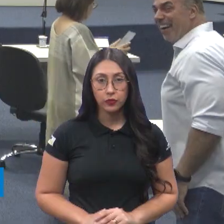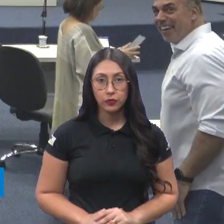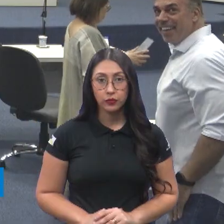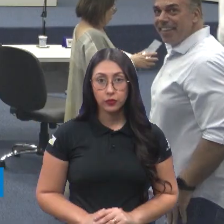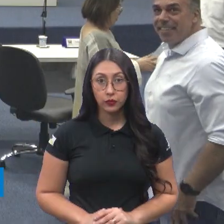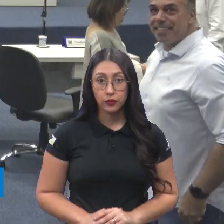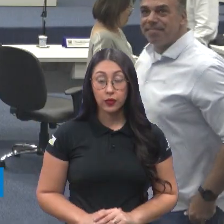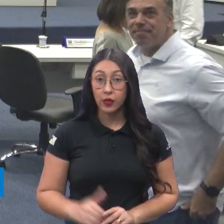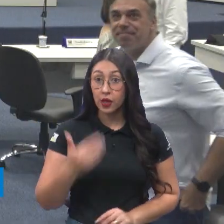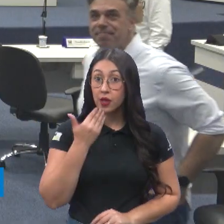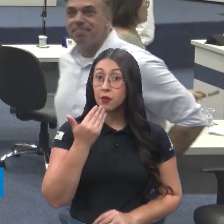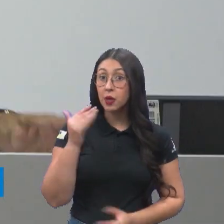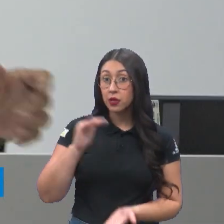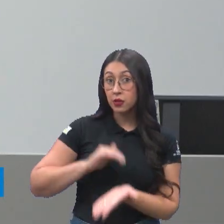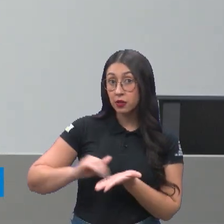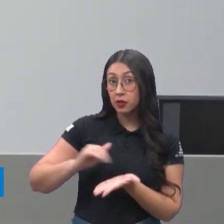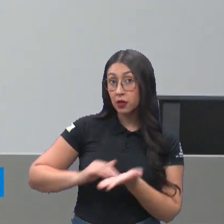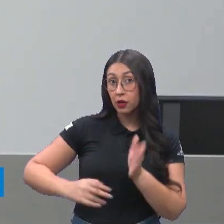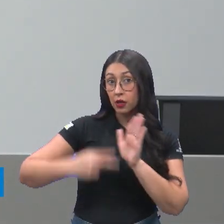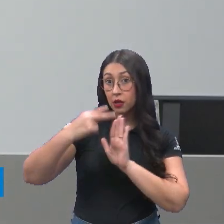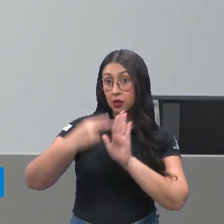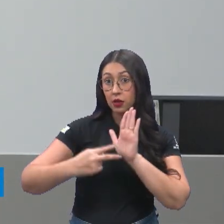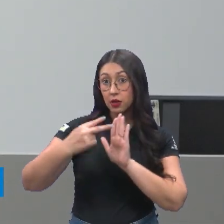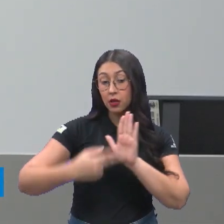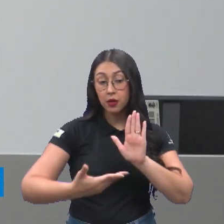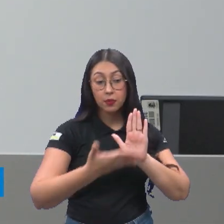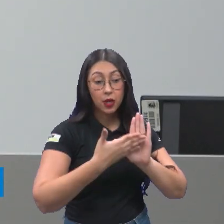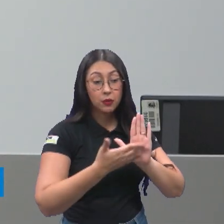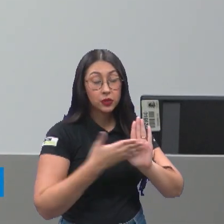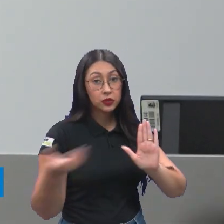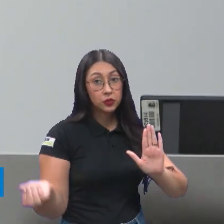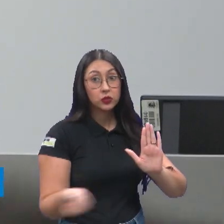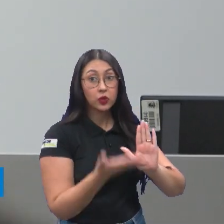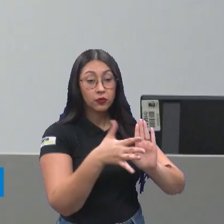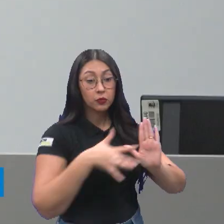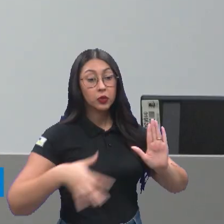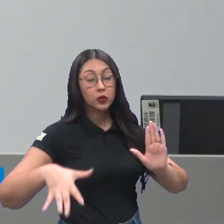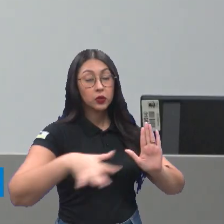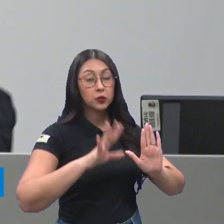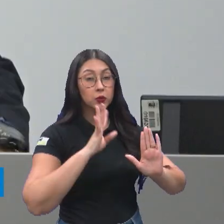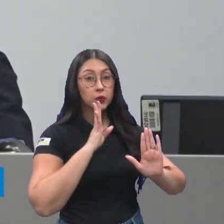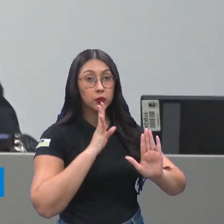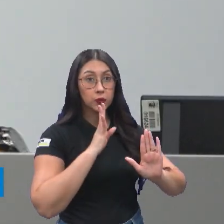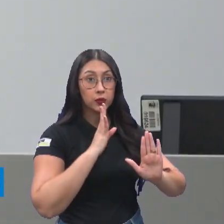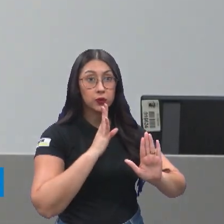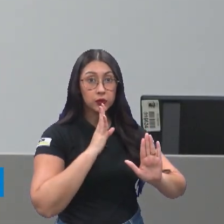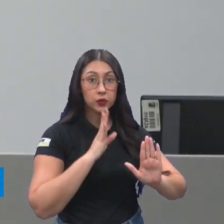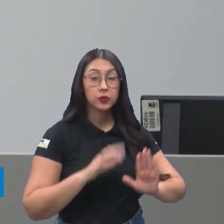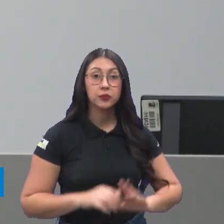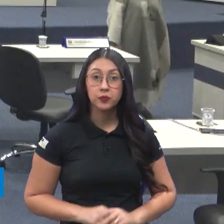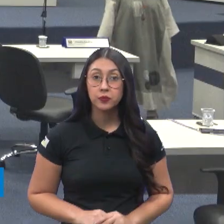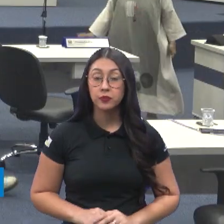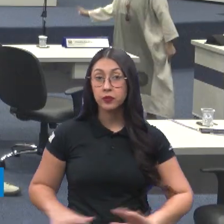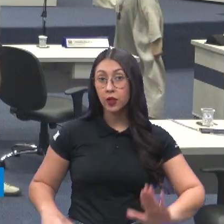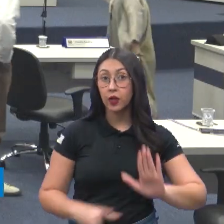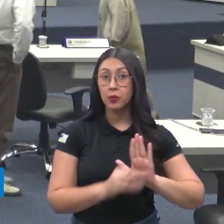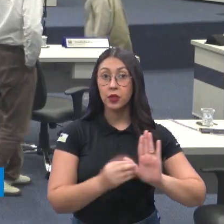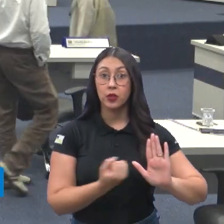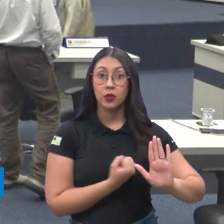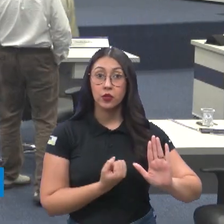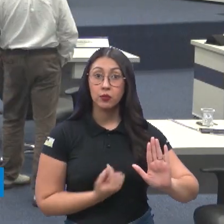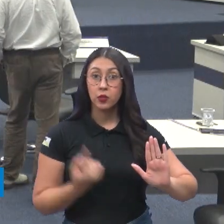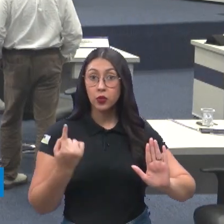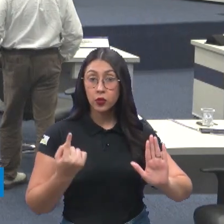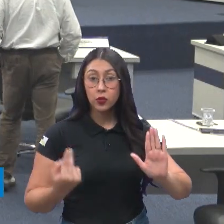Solicito ao secretário que faça a leitura das novas proposituras para a ciência dos vereadores. Emenda número 1, de autoria do